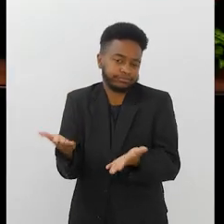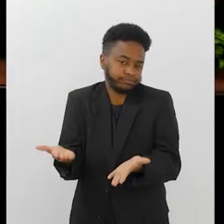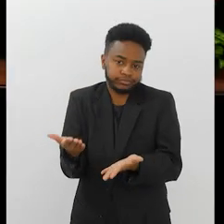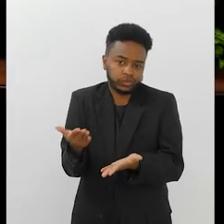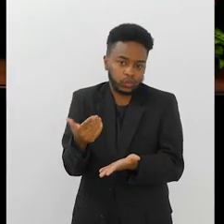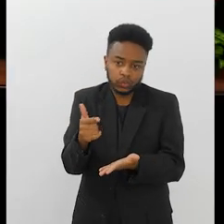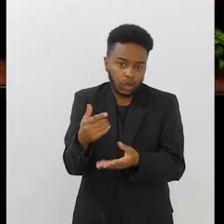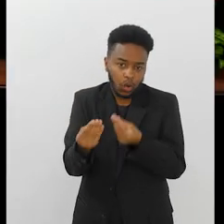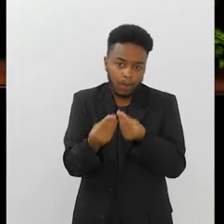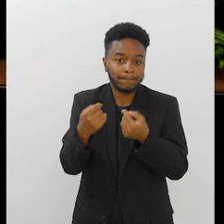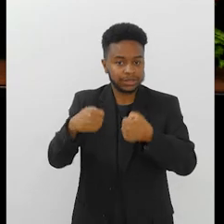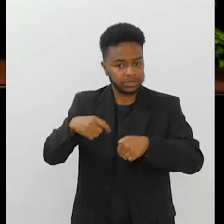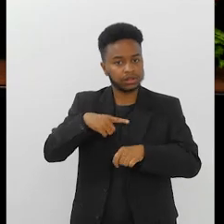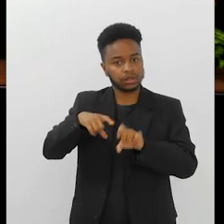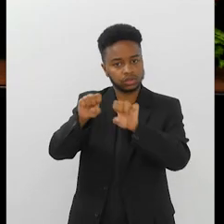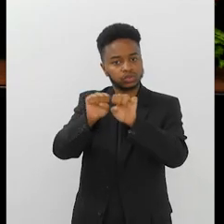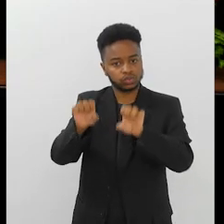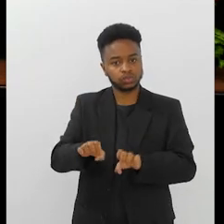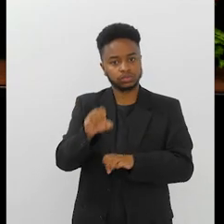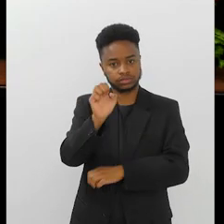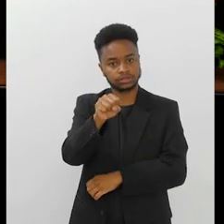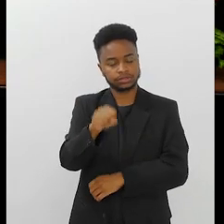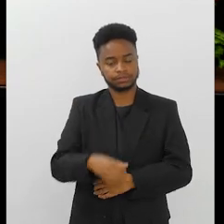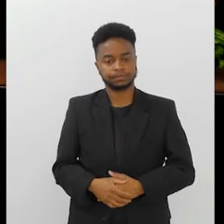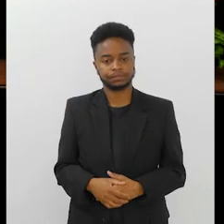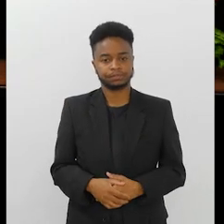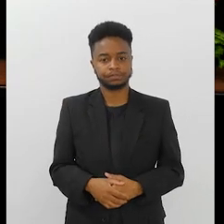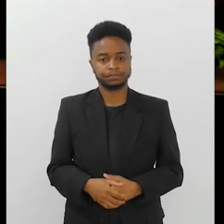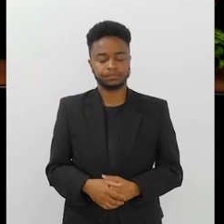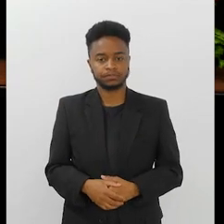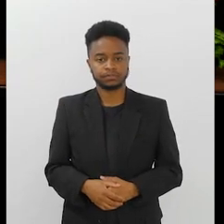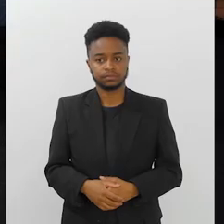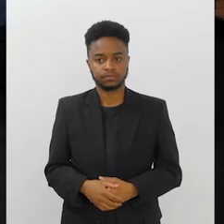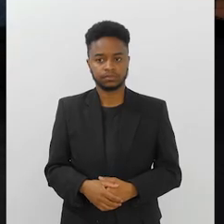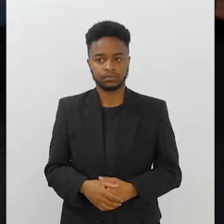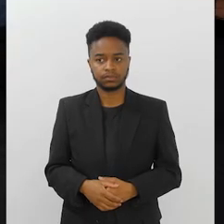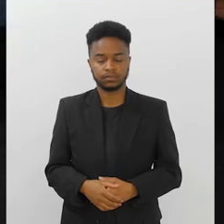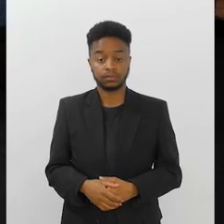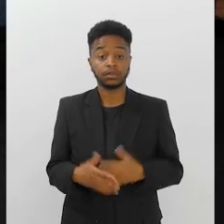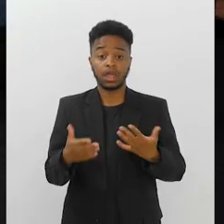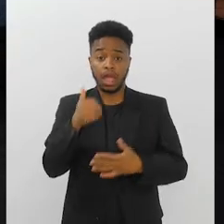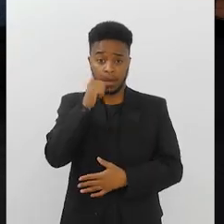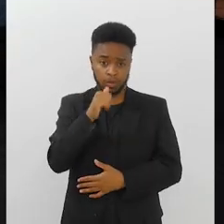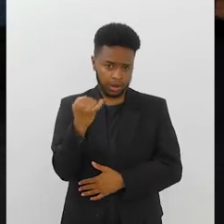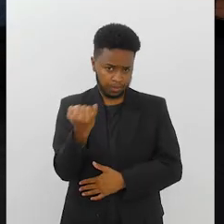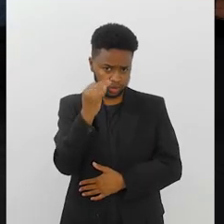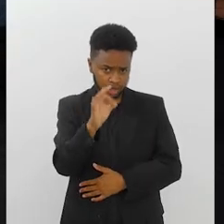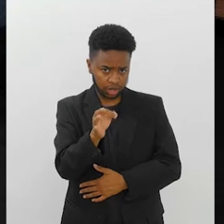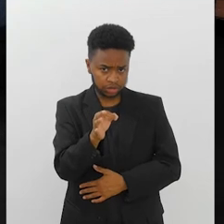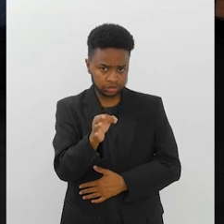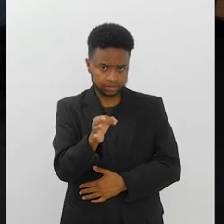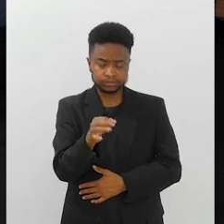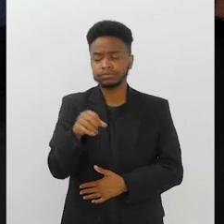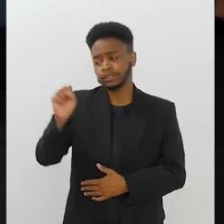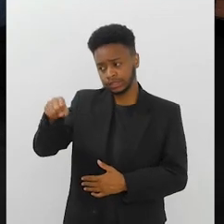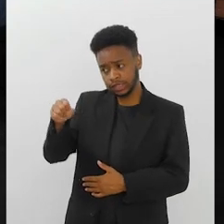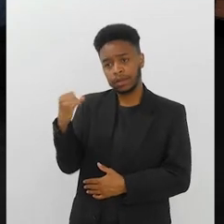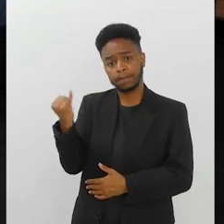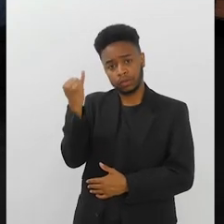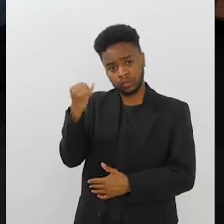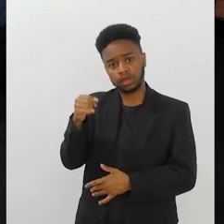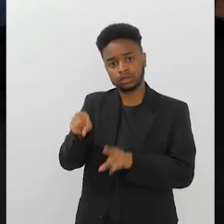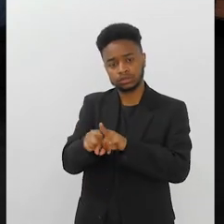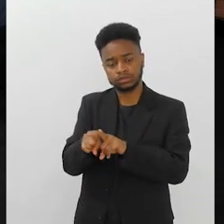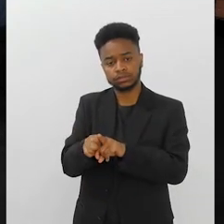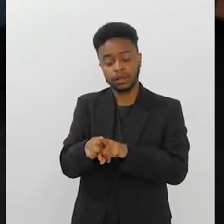família ou desculpa né el tem que ter essa estrutura tem que ter essa estrutura tem que ter aí a mulher é importante é